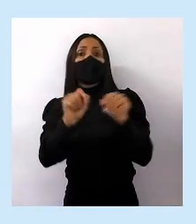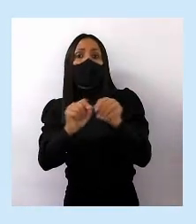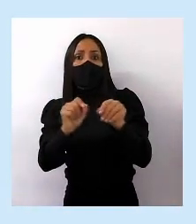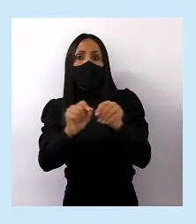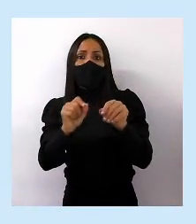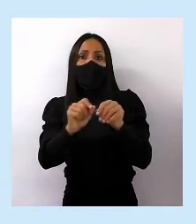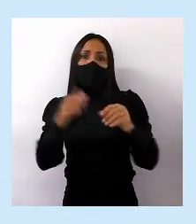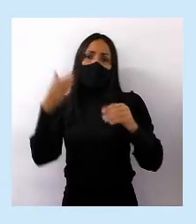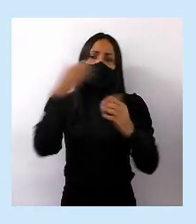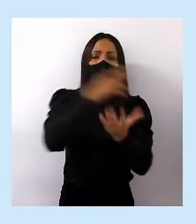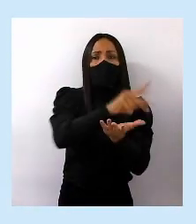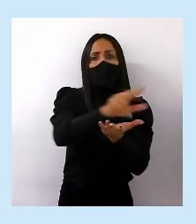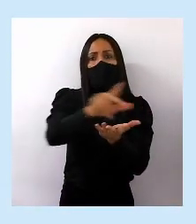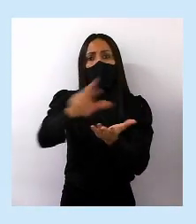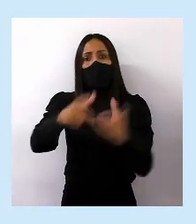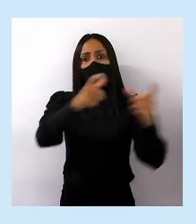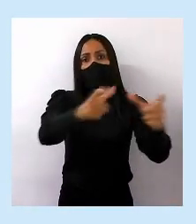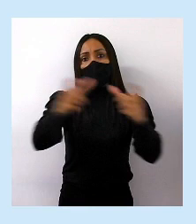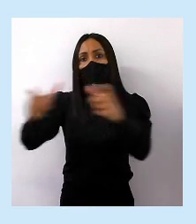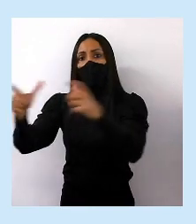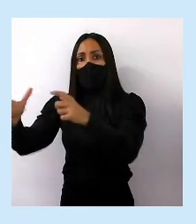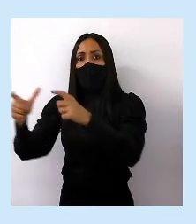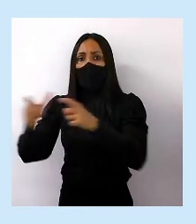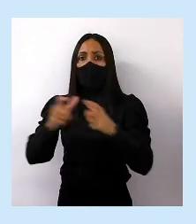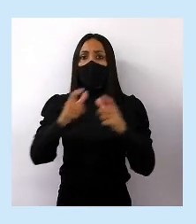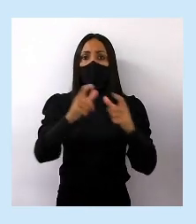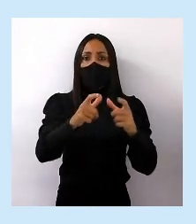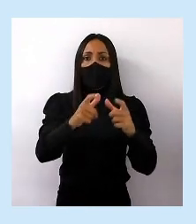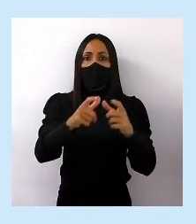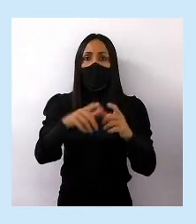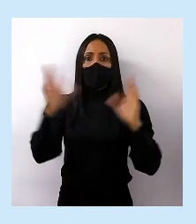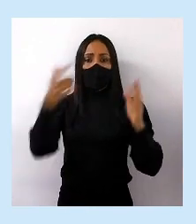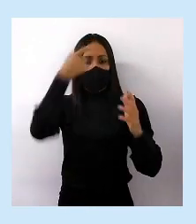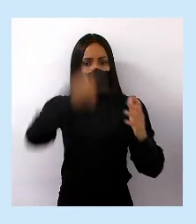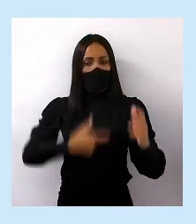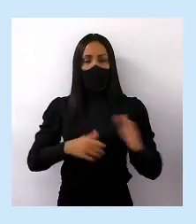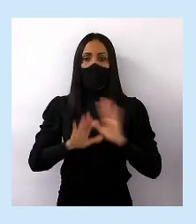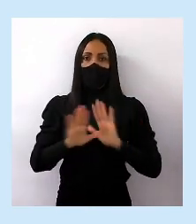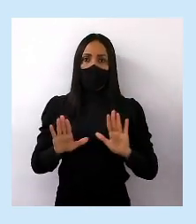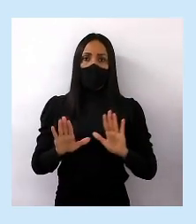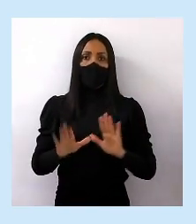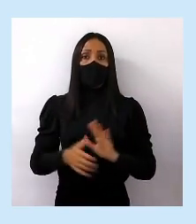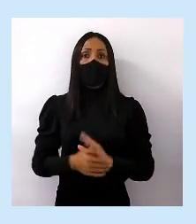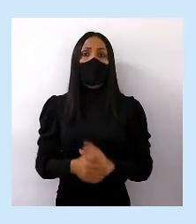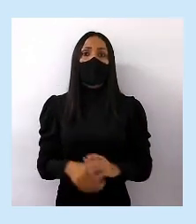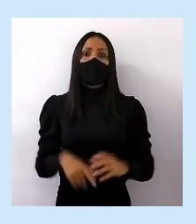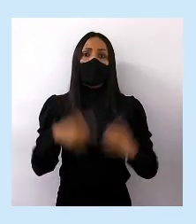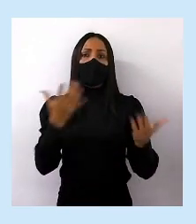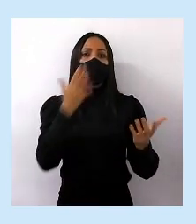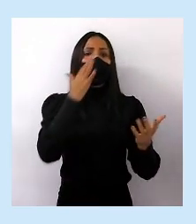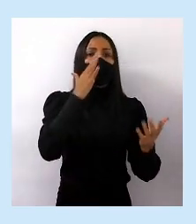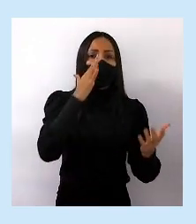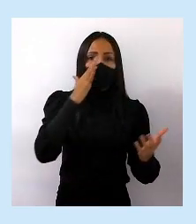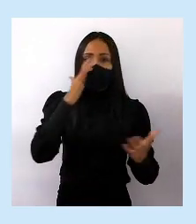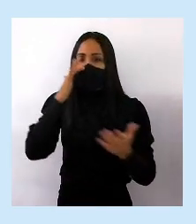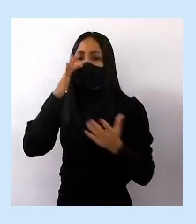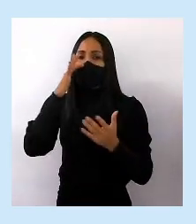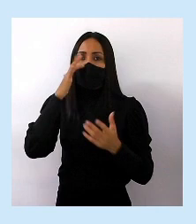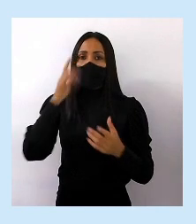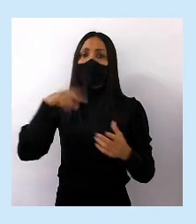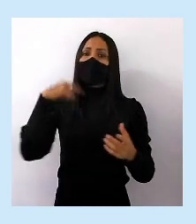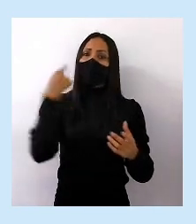ir para vários lugares sem sair do lugar. Olha que legal. Ela tem a função de nos apreciar, ou seja, de fazer com que a